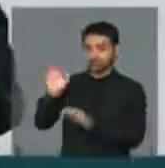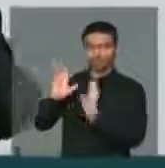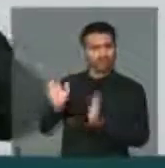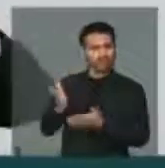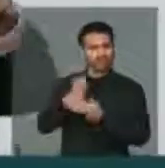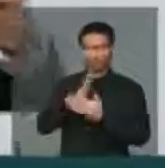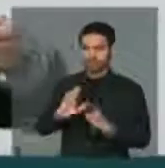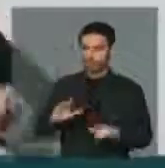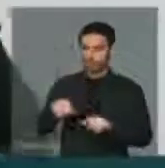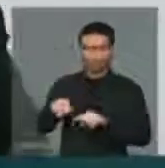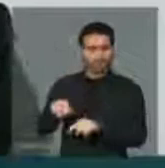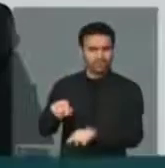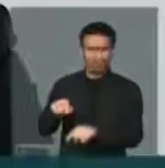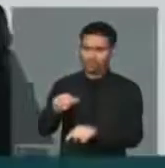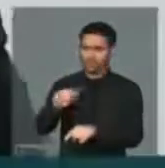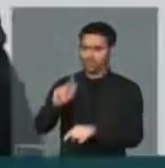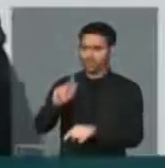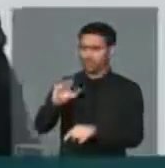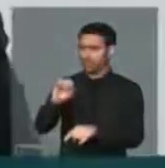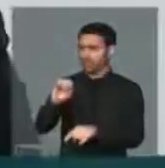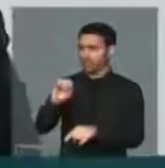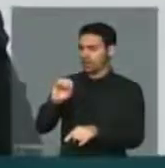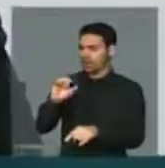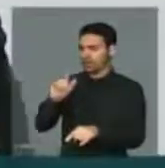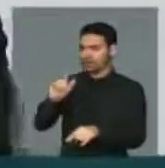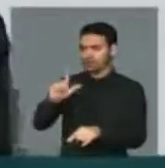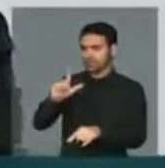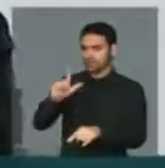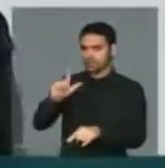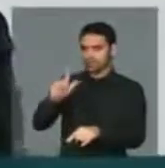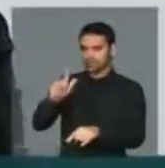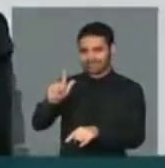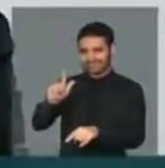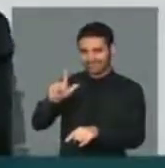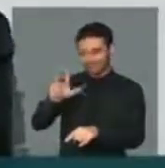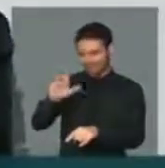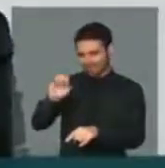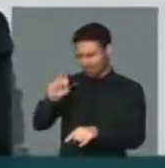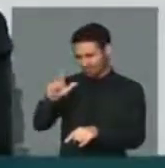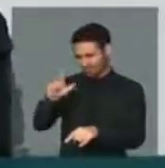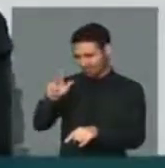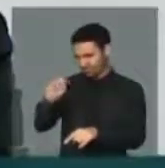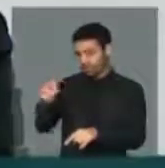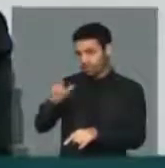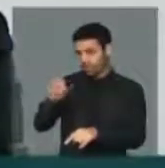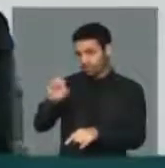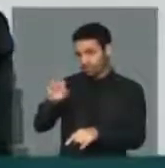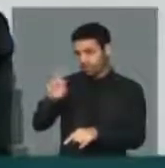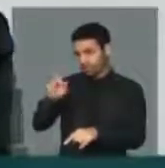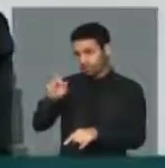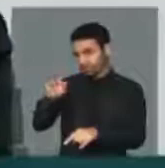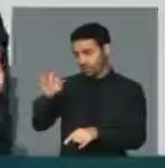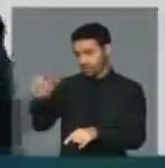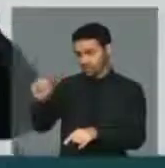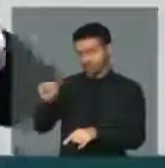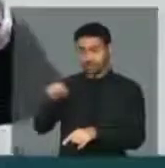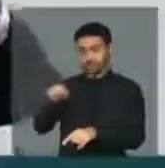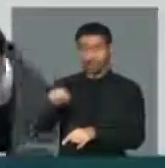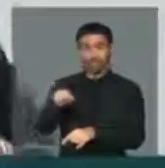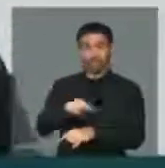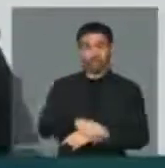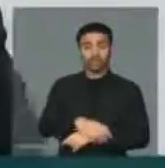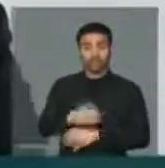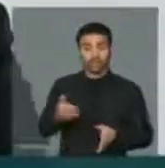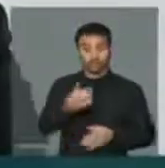a cláusula de caveira, como diz o ministro Aires Brito, o ministro Marco Aurélio classificou essa regra, que agora volta a